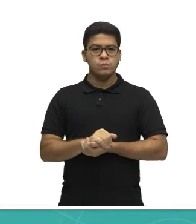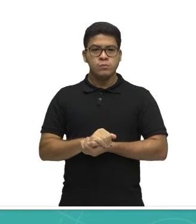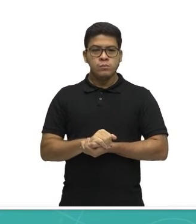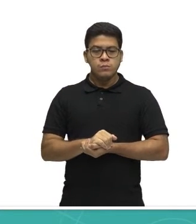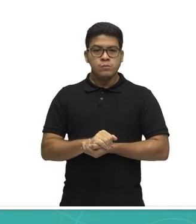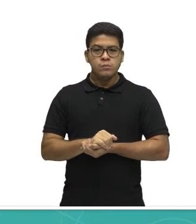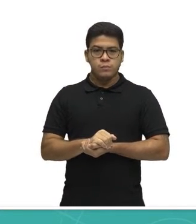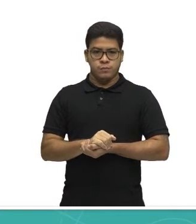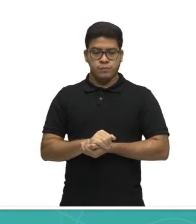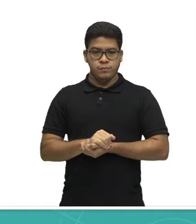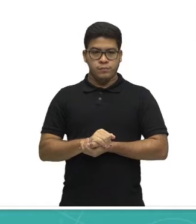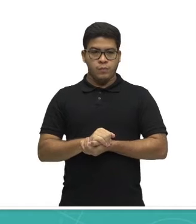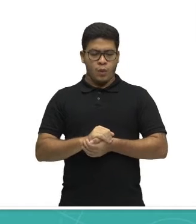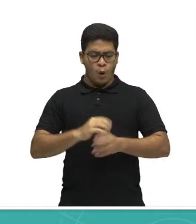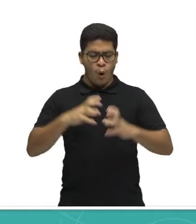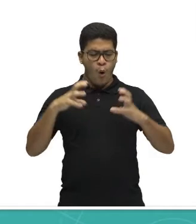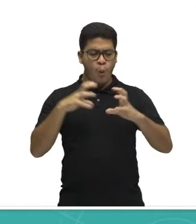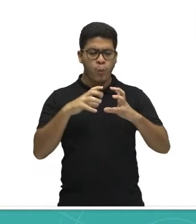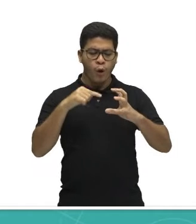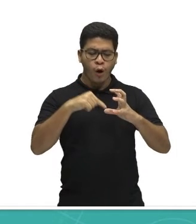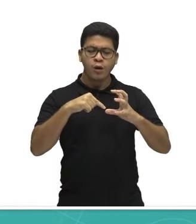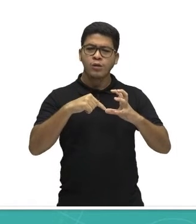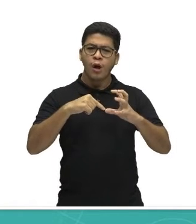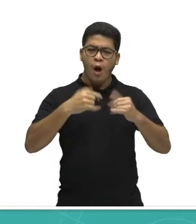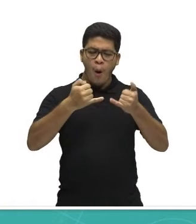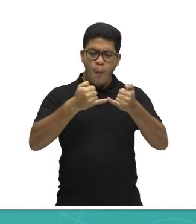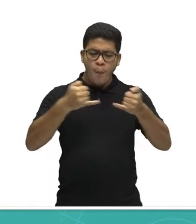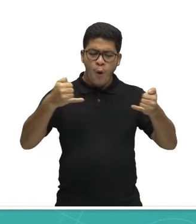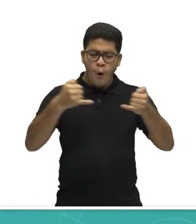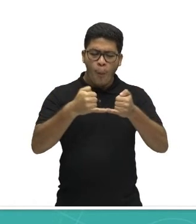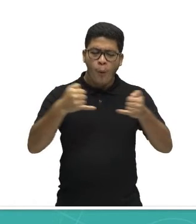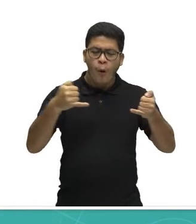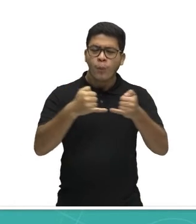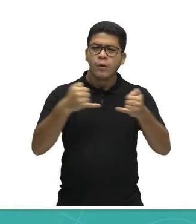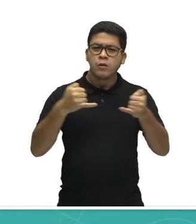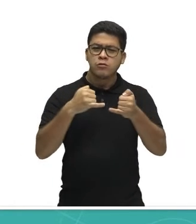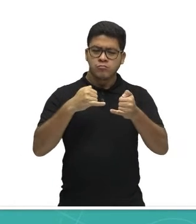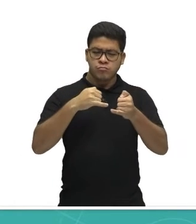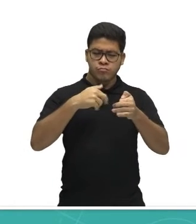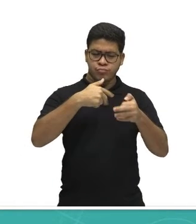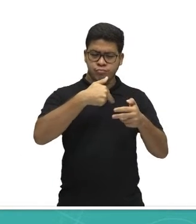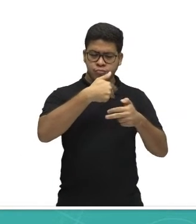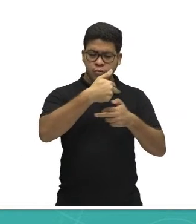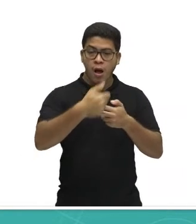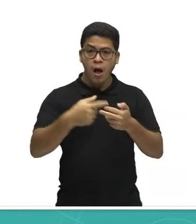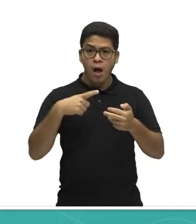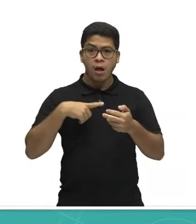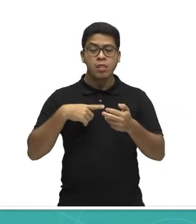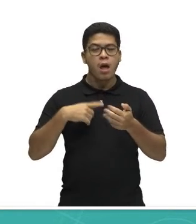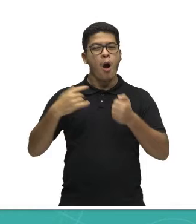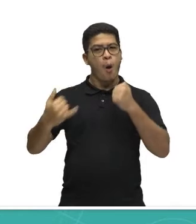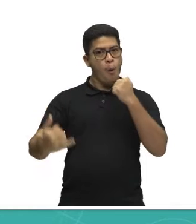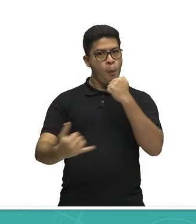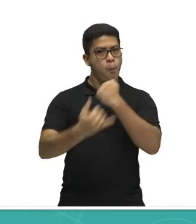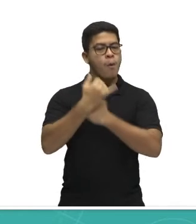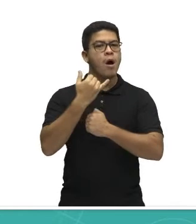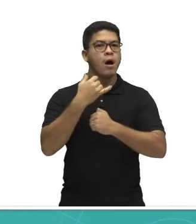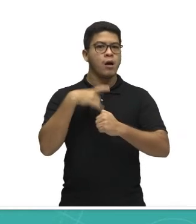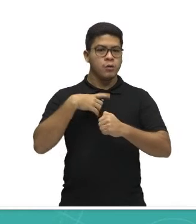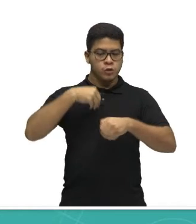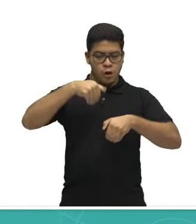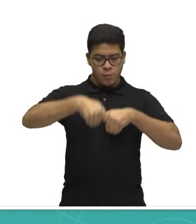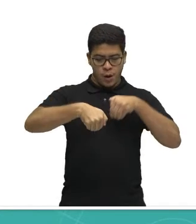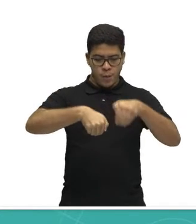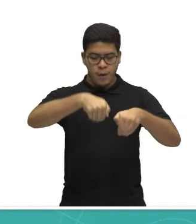um bolo de lã, enrolado em linhas de lã. Então, quando os caçadores, numa forma de enganar o Curupira, eles colocam nos